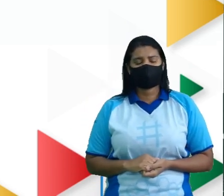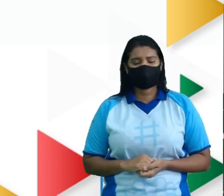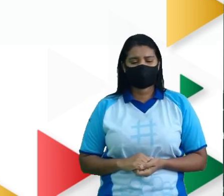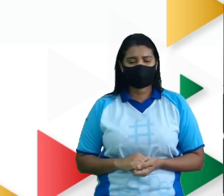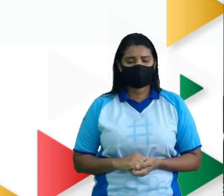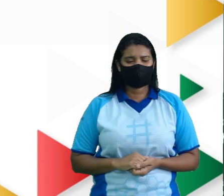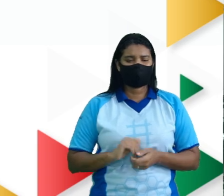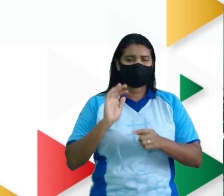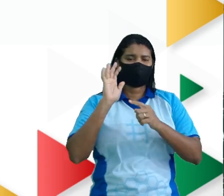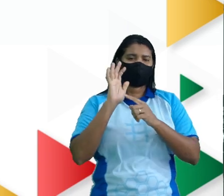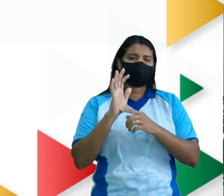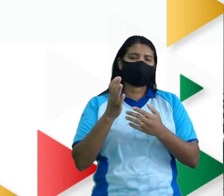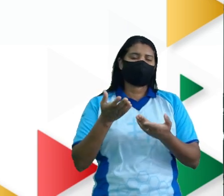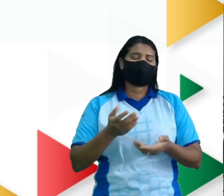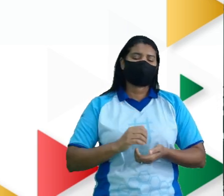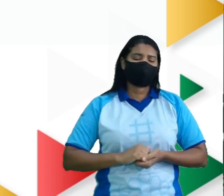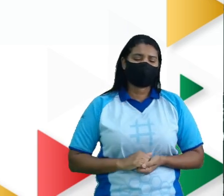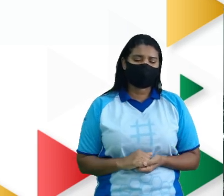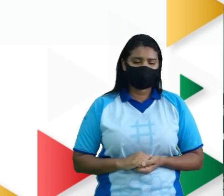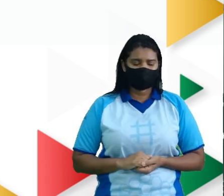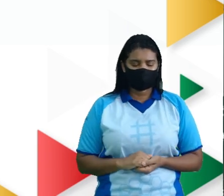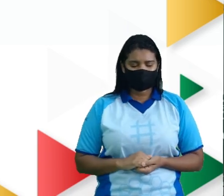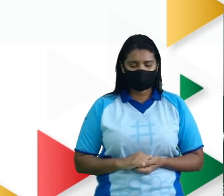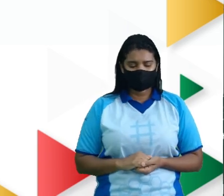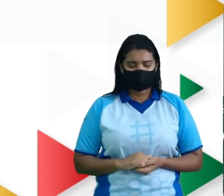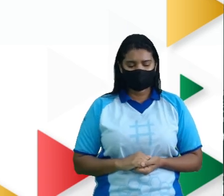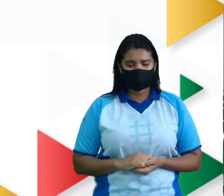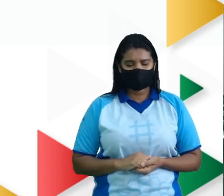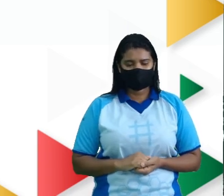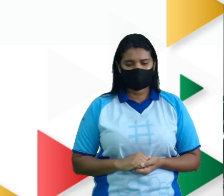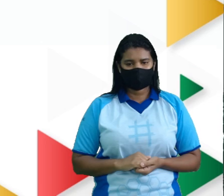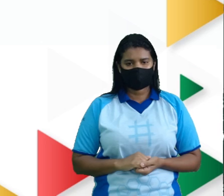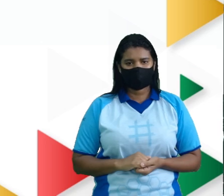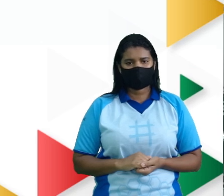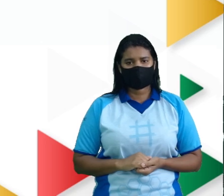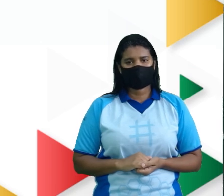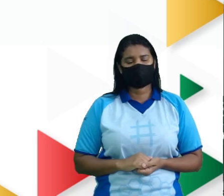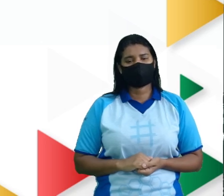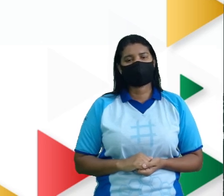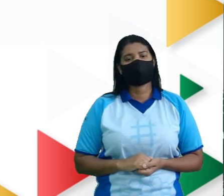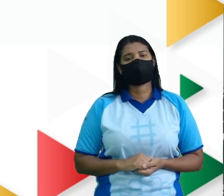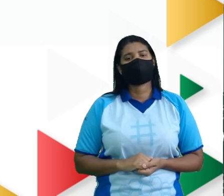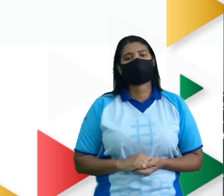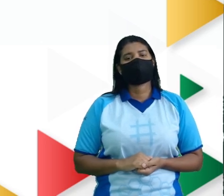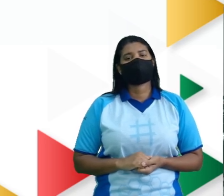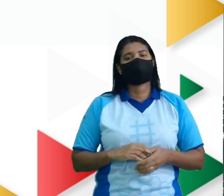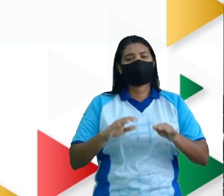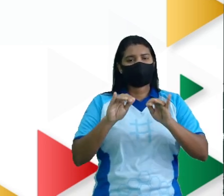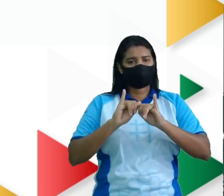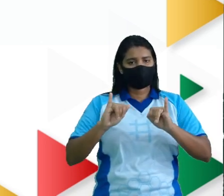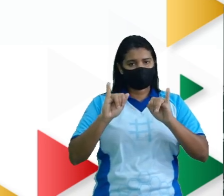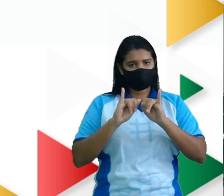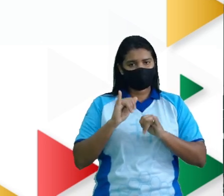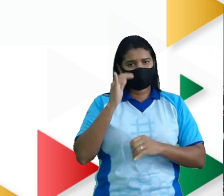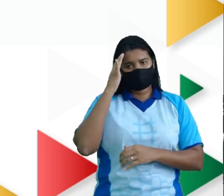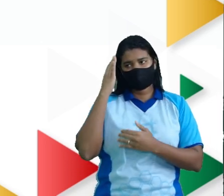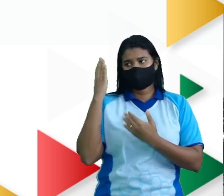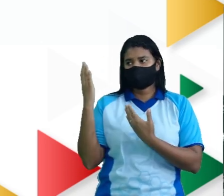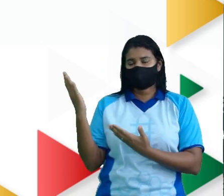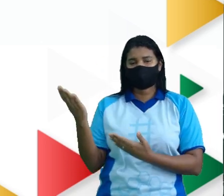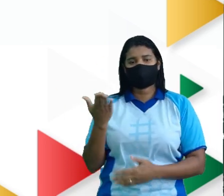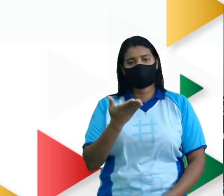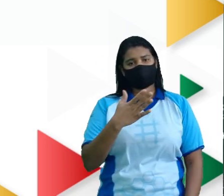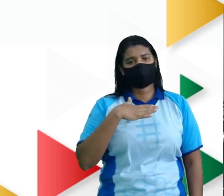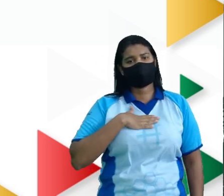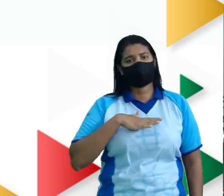eu mostro para vocês. Fica aí ligado que na próxima videoaula eu mostro. Então, é muito mais simples para mim, tá? Mas se você